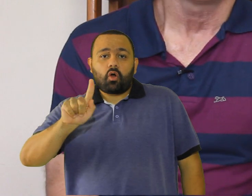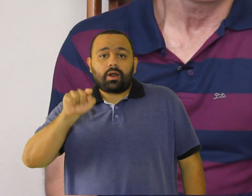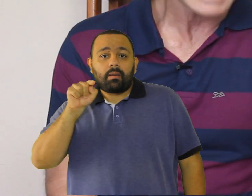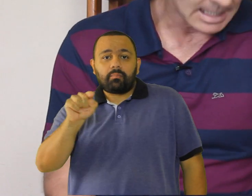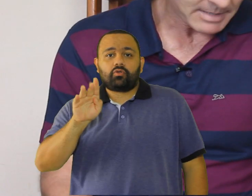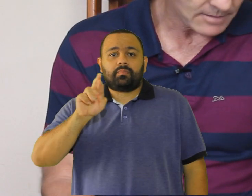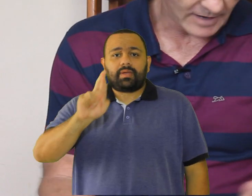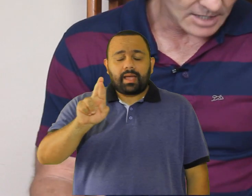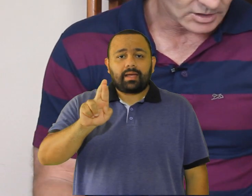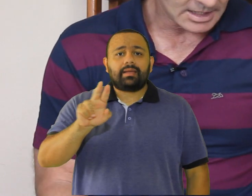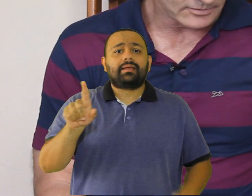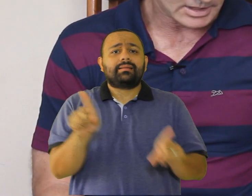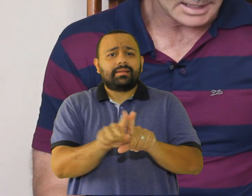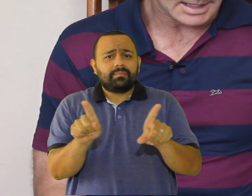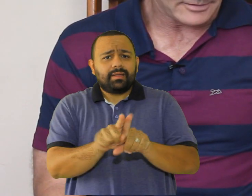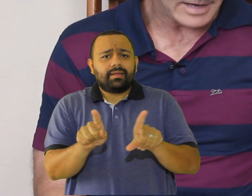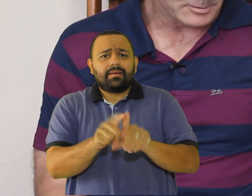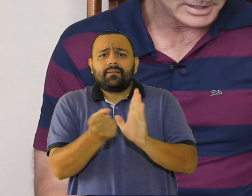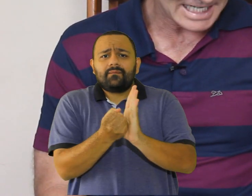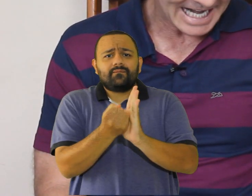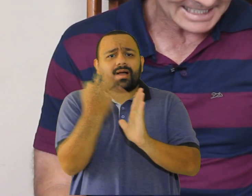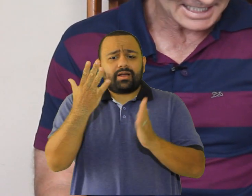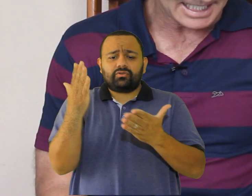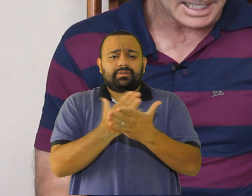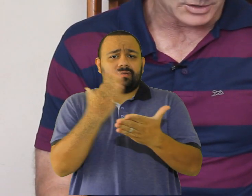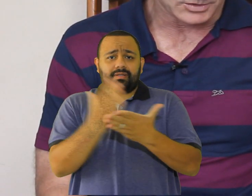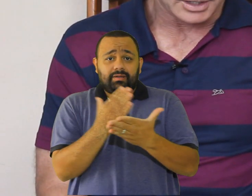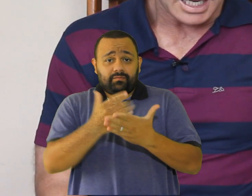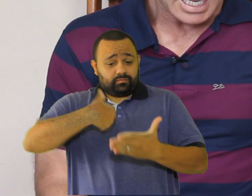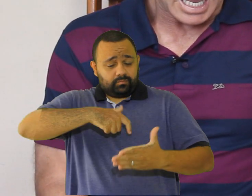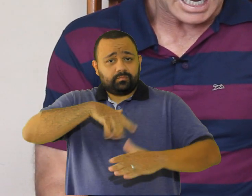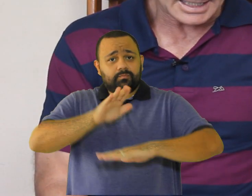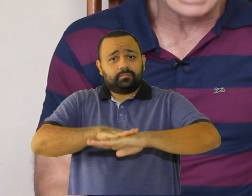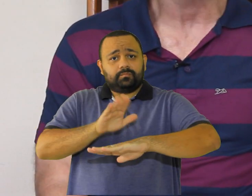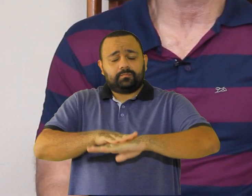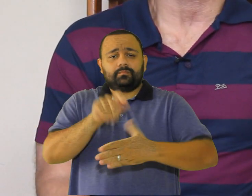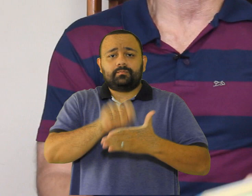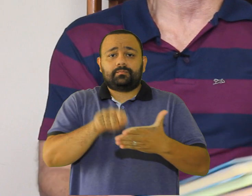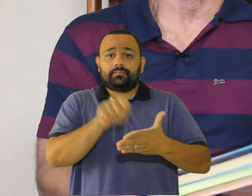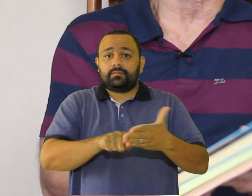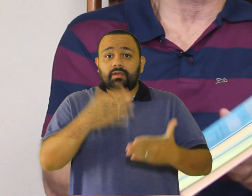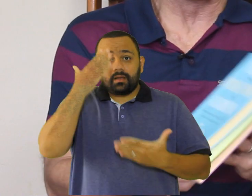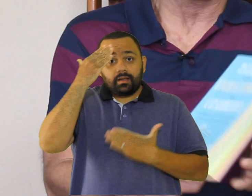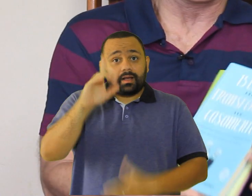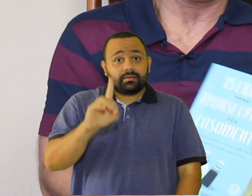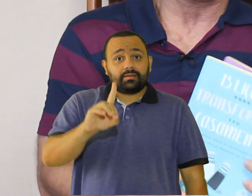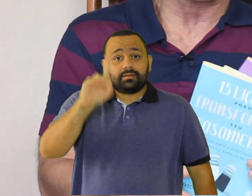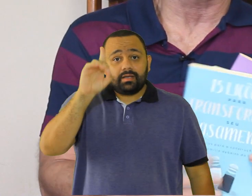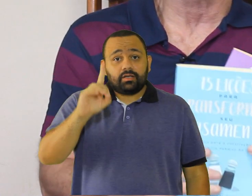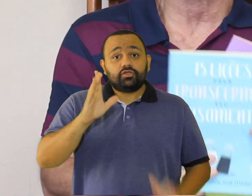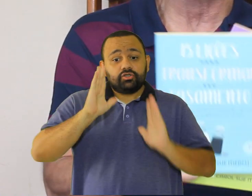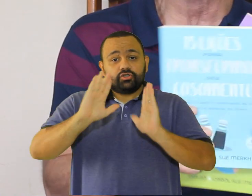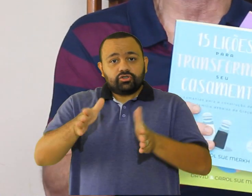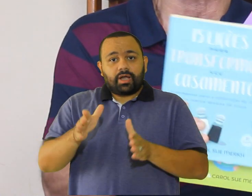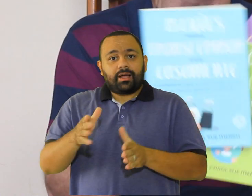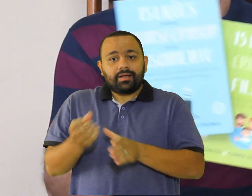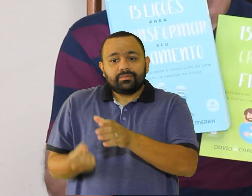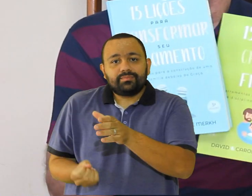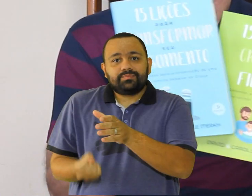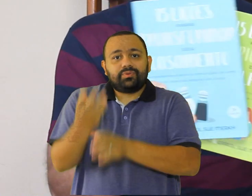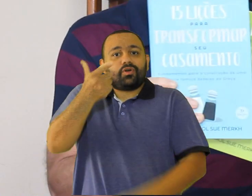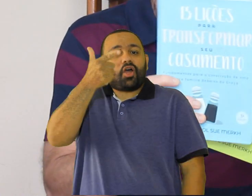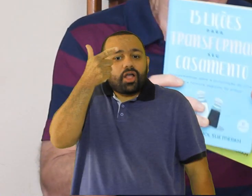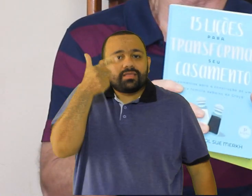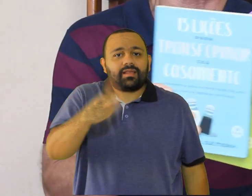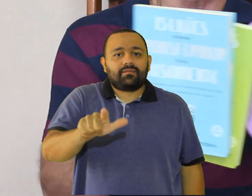palavraefamilia.org.br, e também vários livros que escrevemos. E graças a Deus, recentemente foram relançados 3